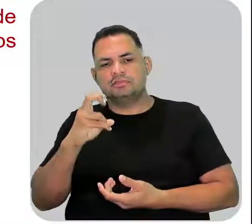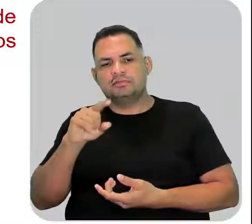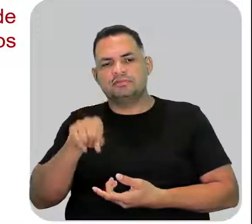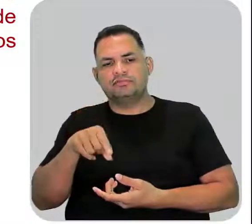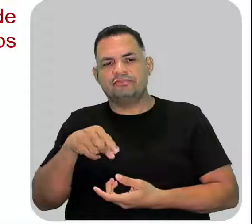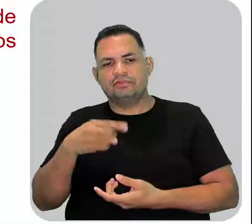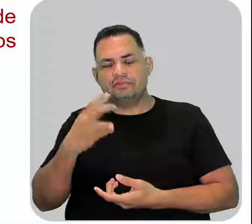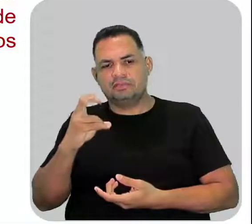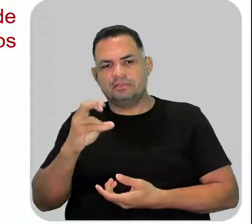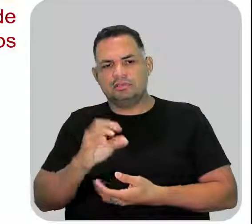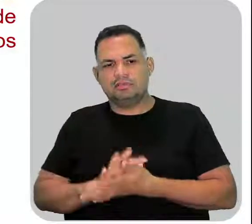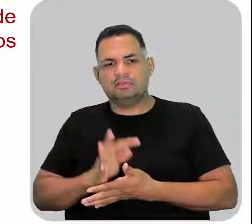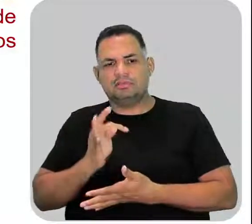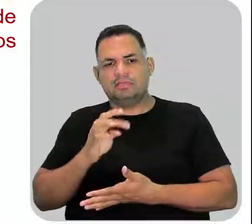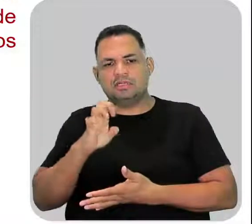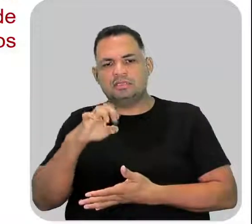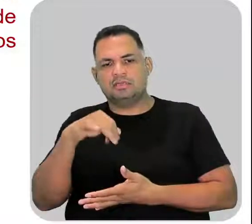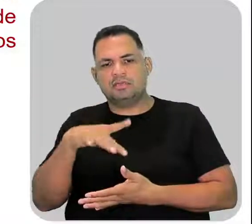2,2,5,5